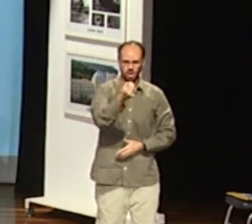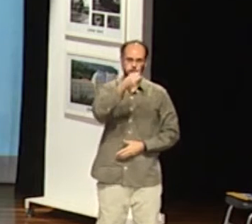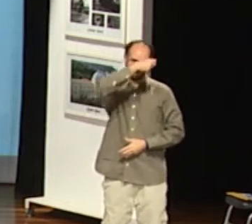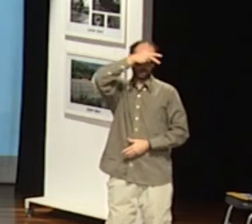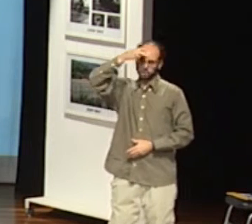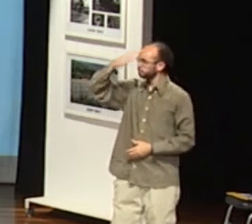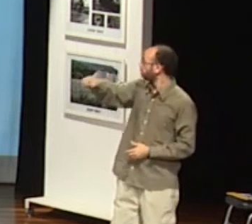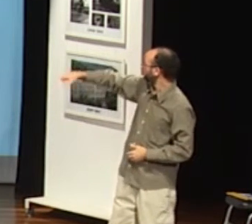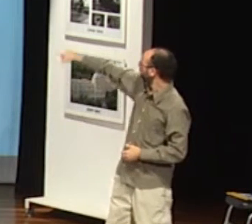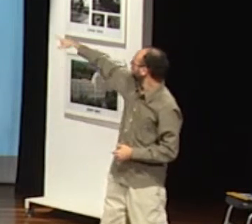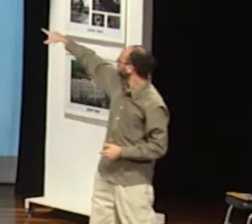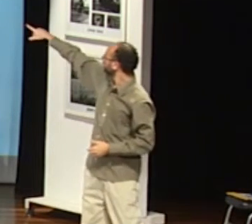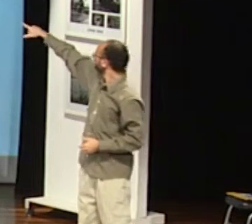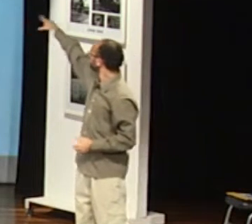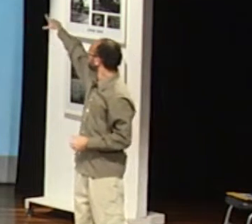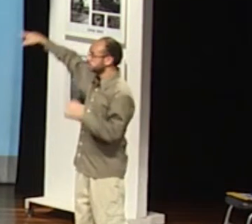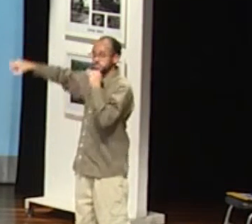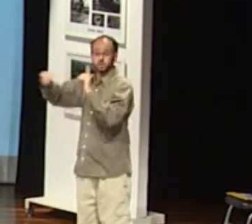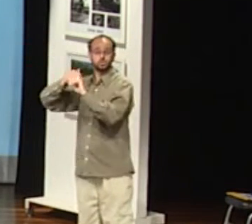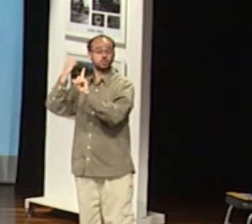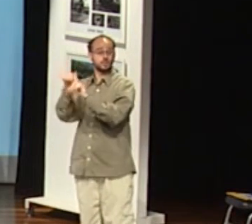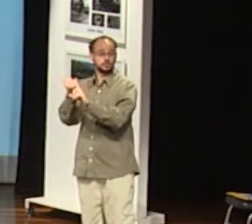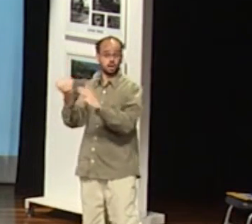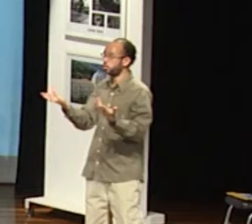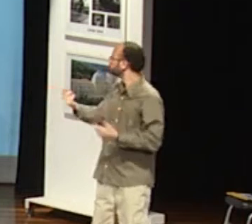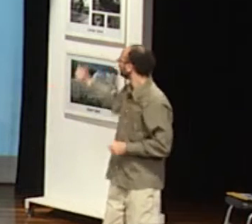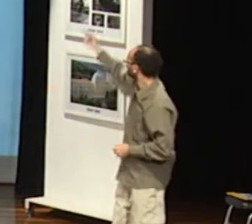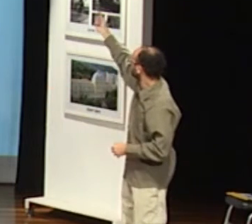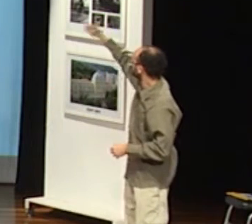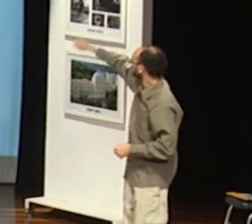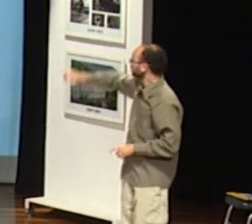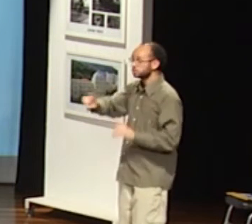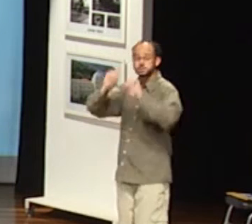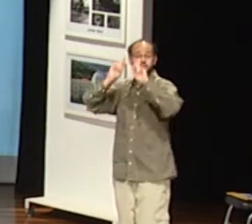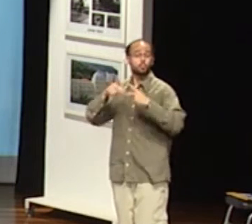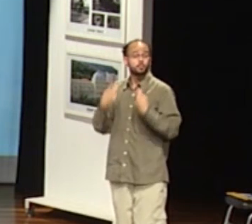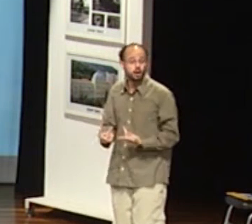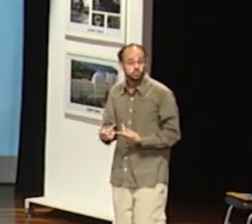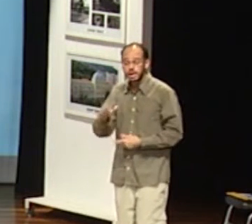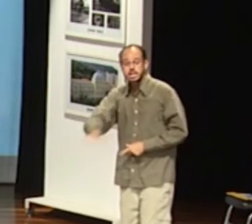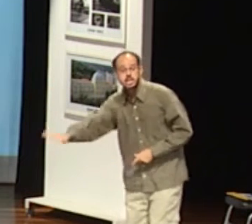Também temos os conselhos municipais, que têm essas representações,